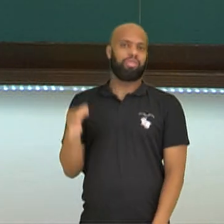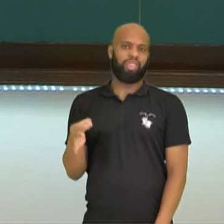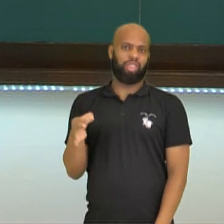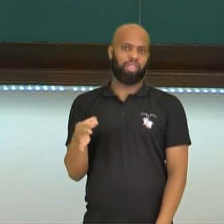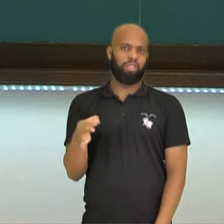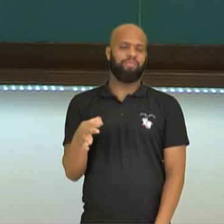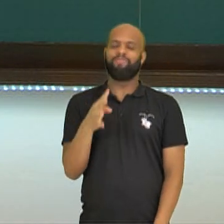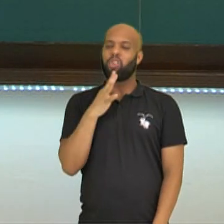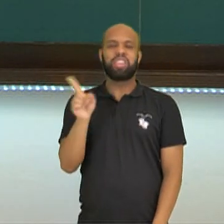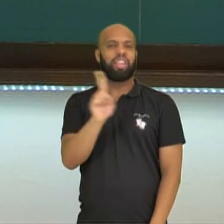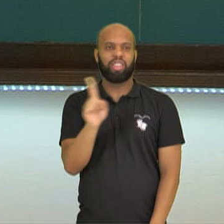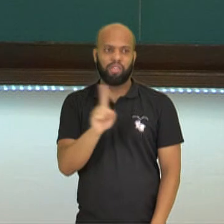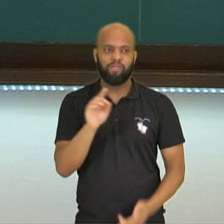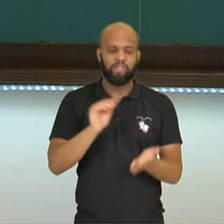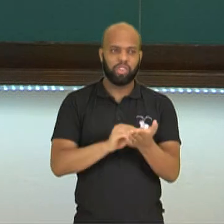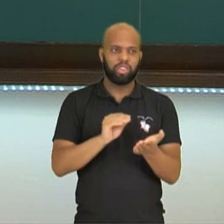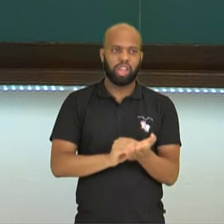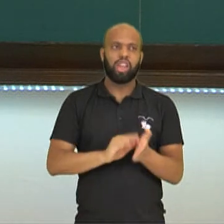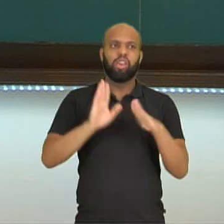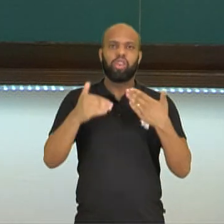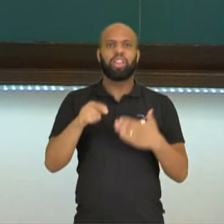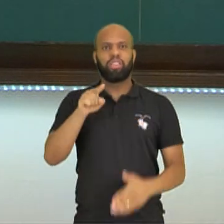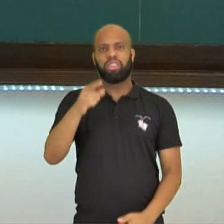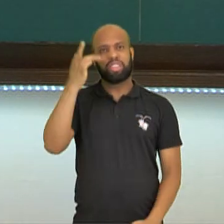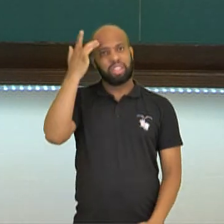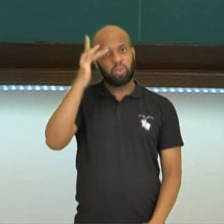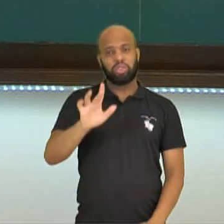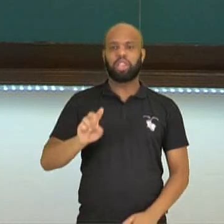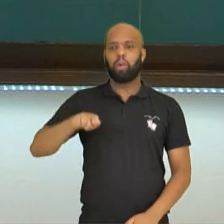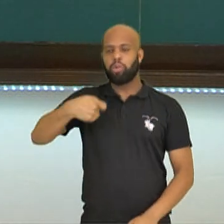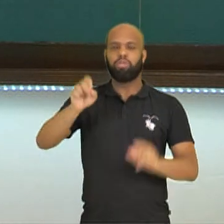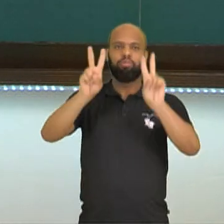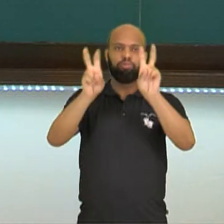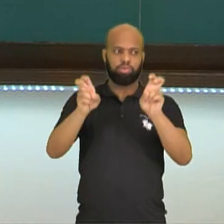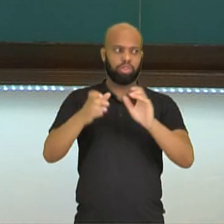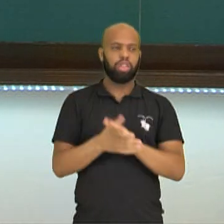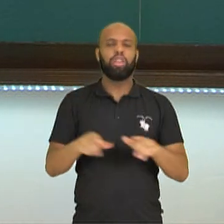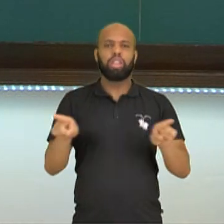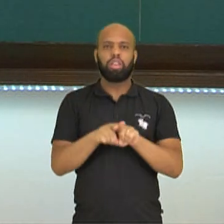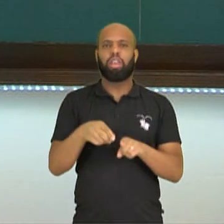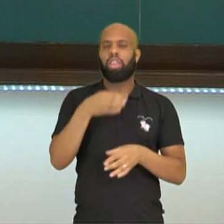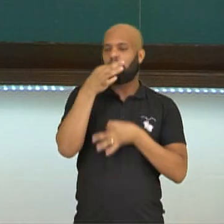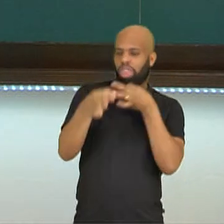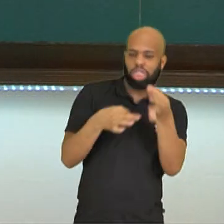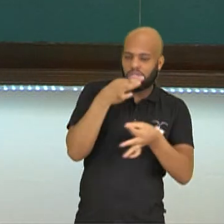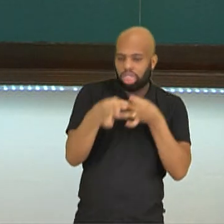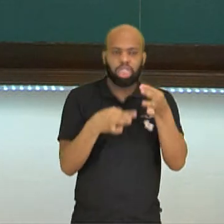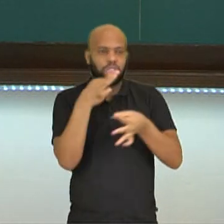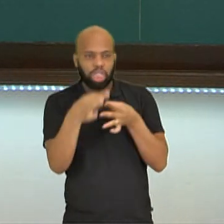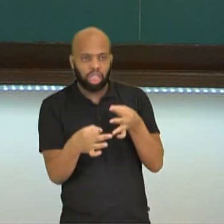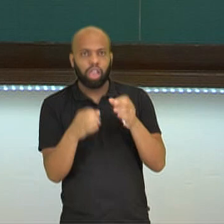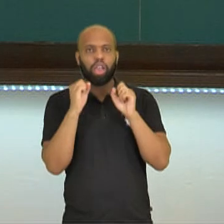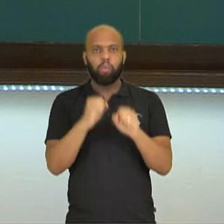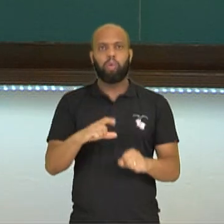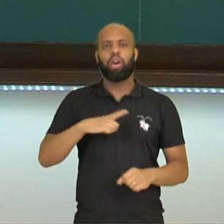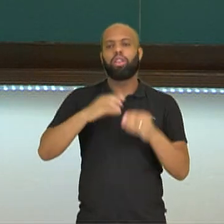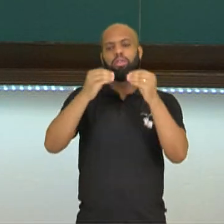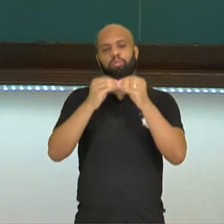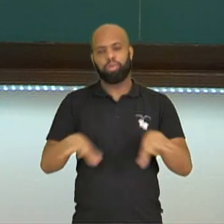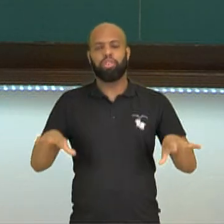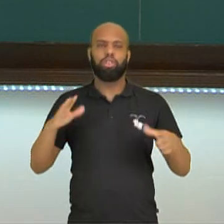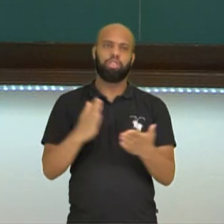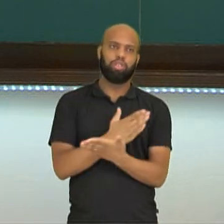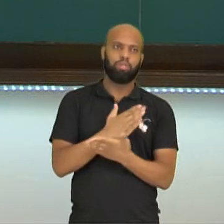não conhecia, e aí você não entende daquele assunto e dá a sua opinião. E você pode vir a